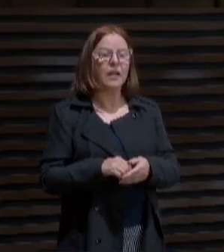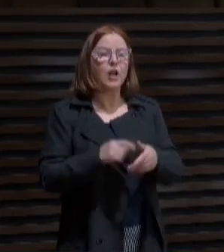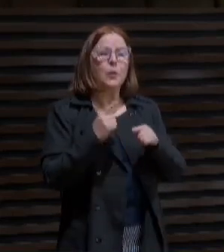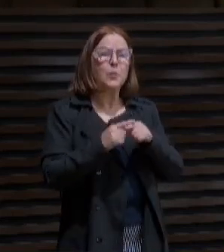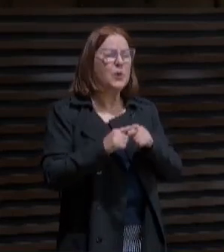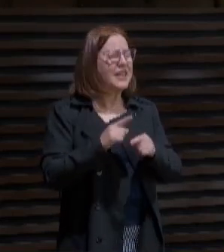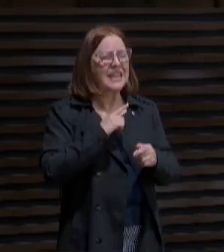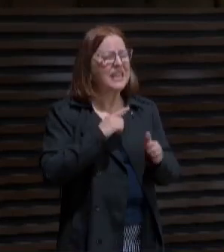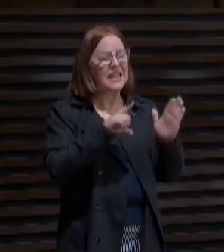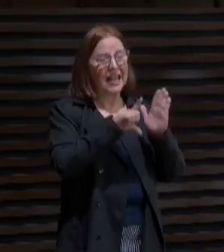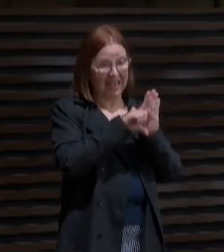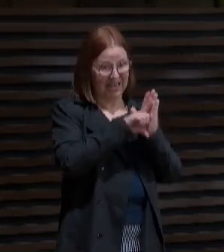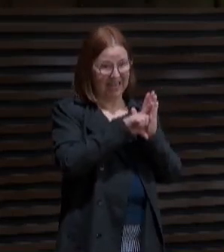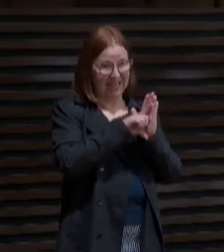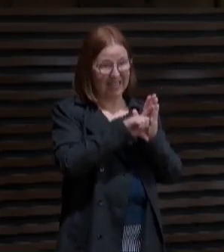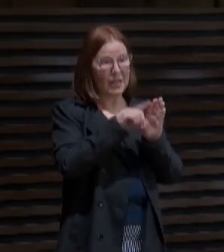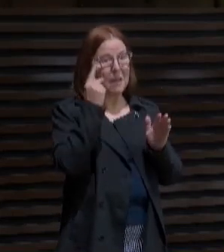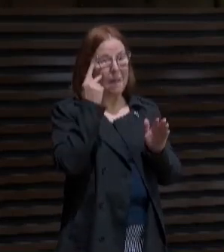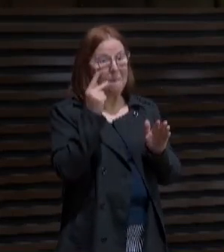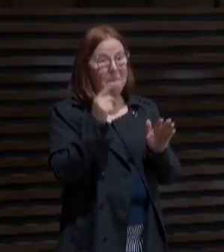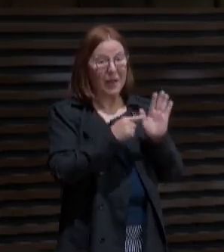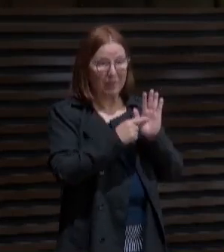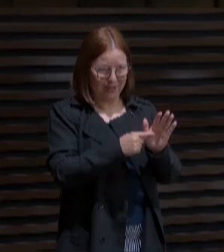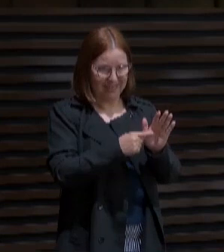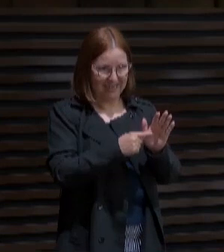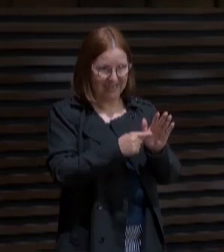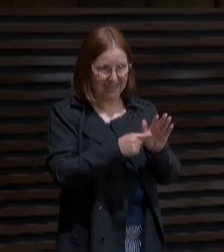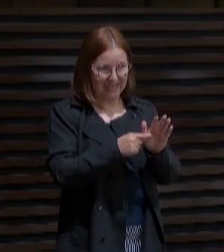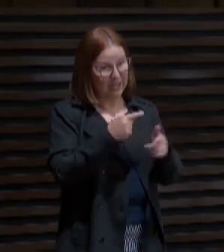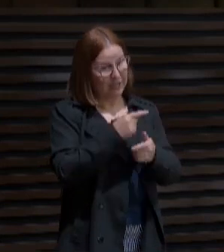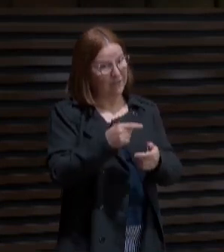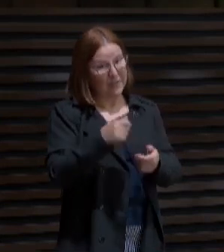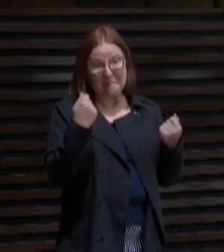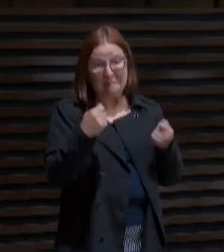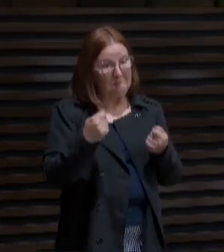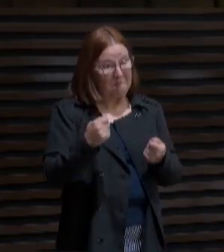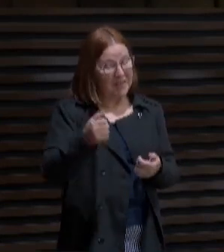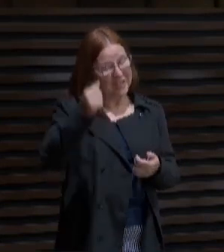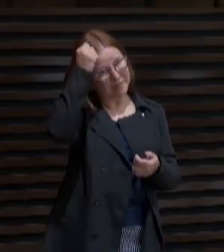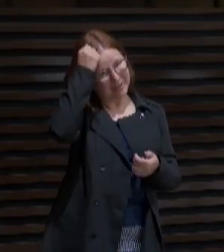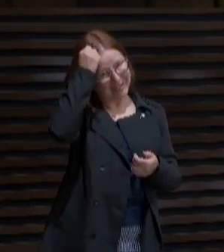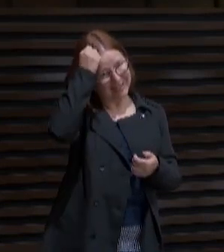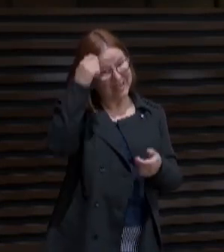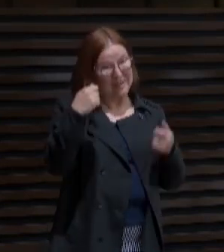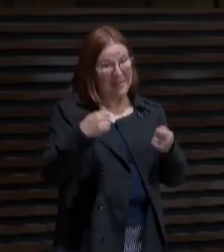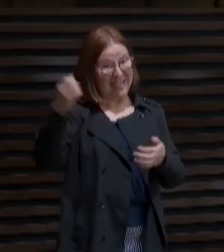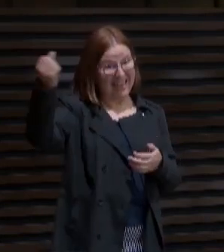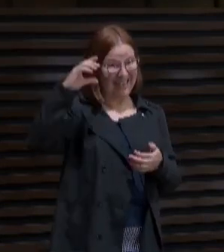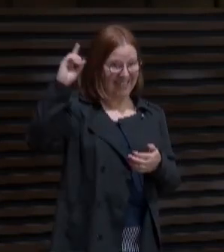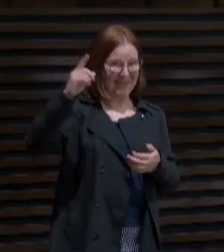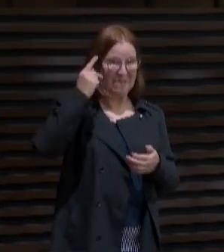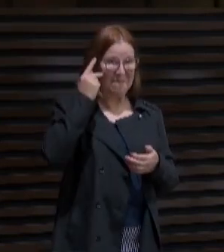você necessita de arrependimento, porque você é um pecador miserável e precisa da graça de Deus para